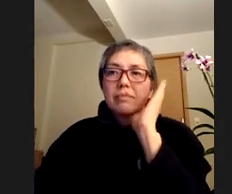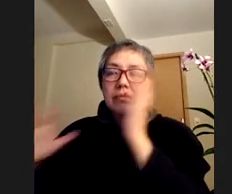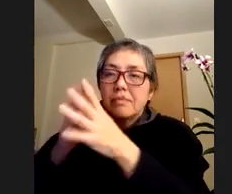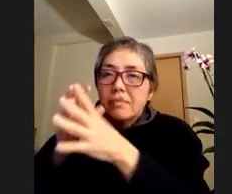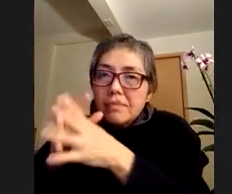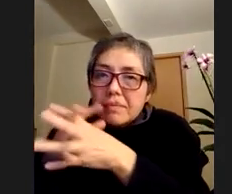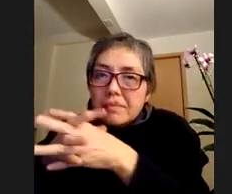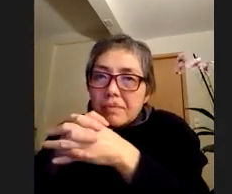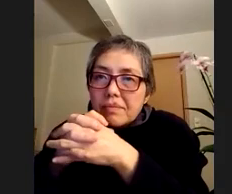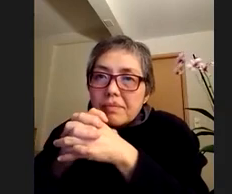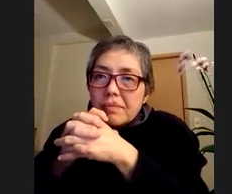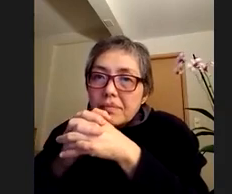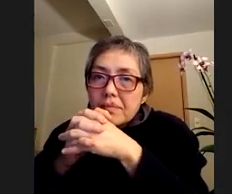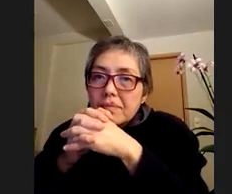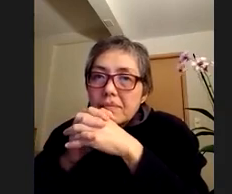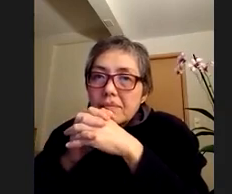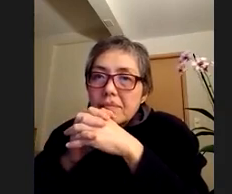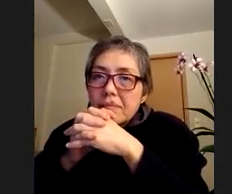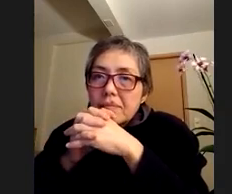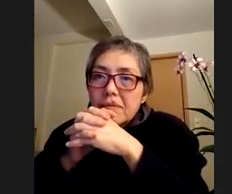né? É uma iniciativa